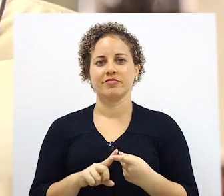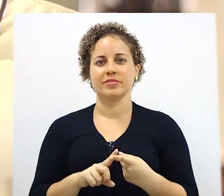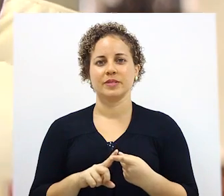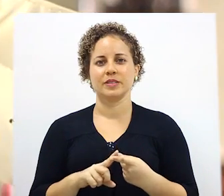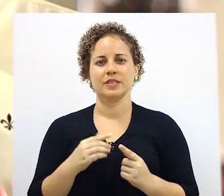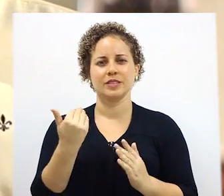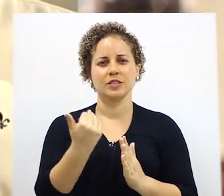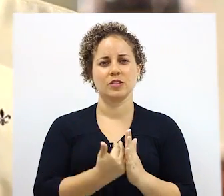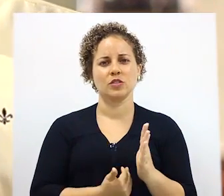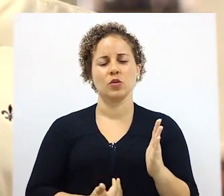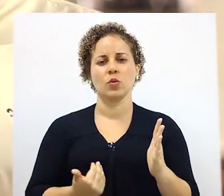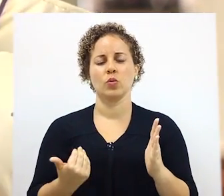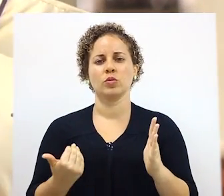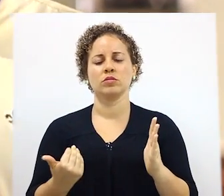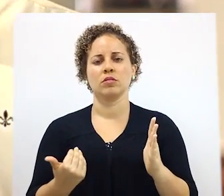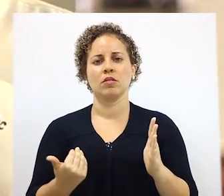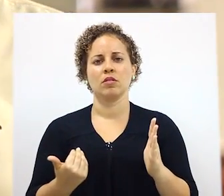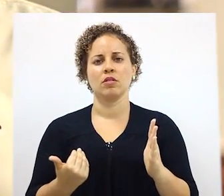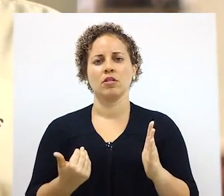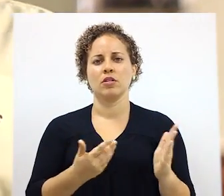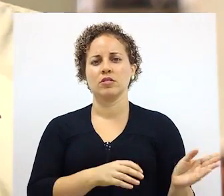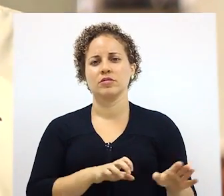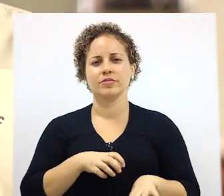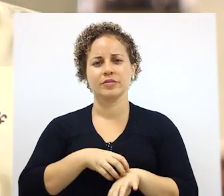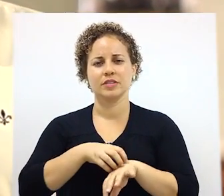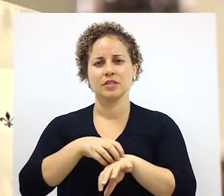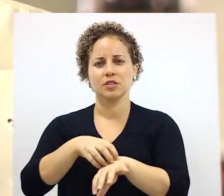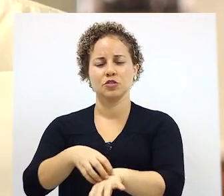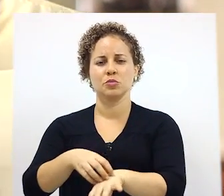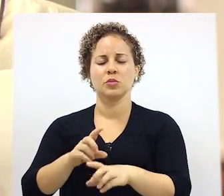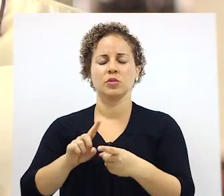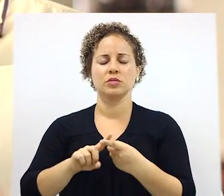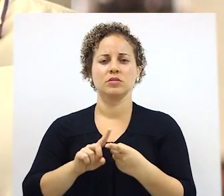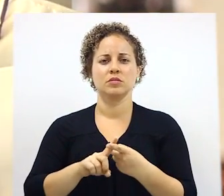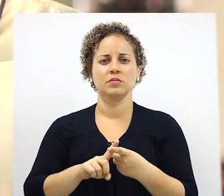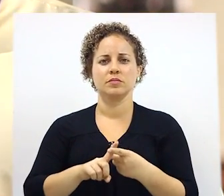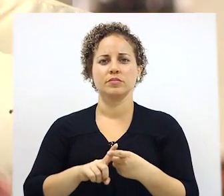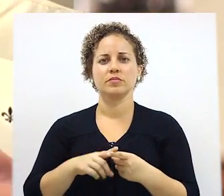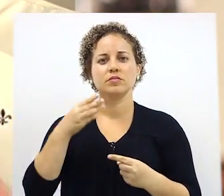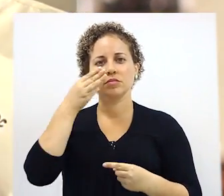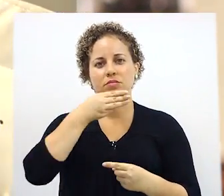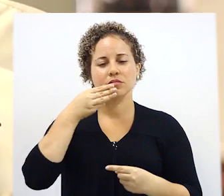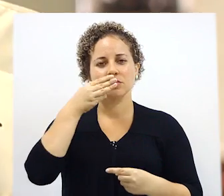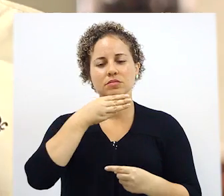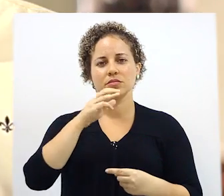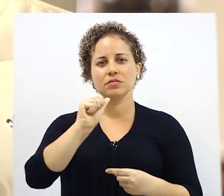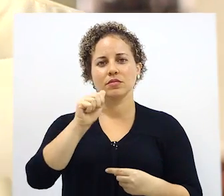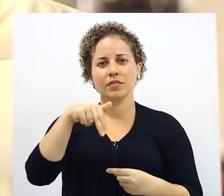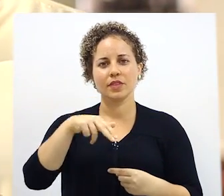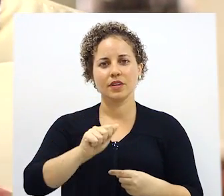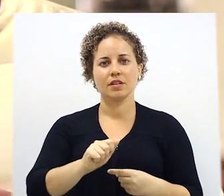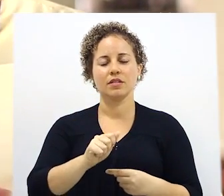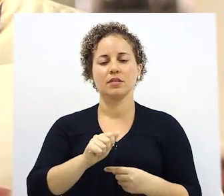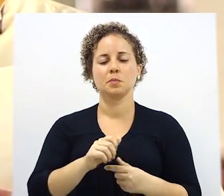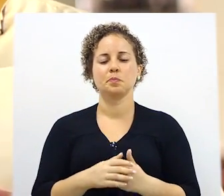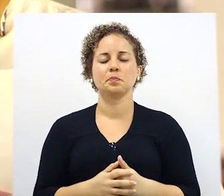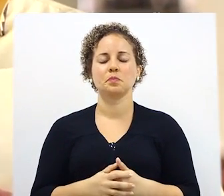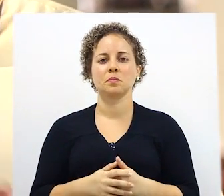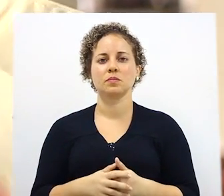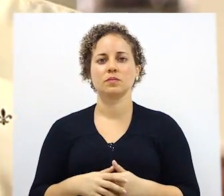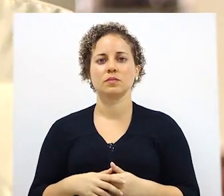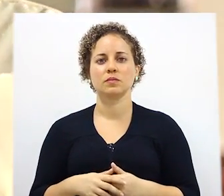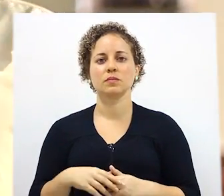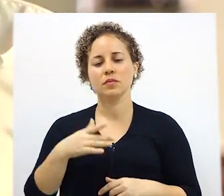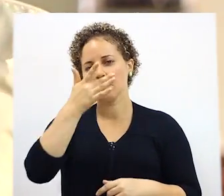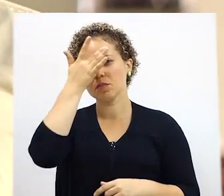corte, carregamento, transporte dentro de uma usina de cana-de-açúcar, né, é o que a gente preza para que o